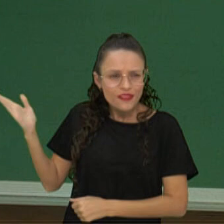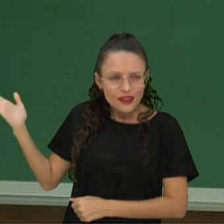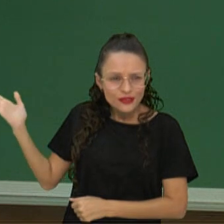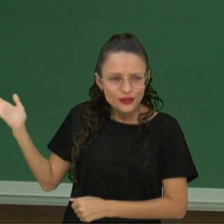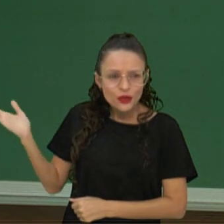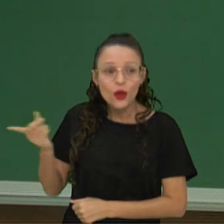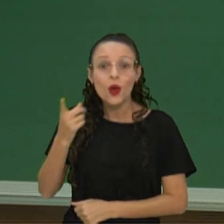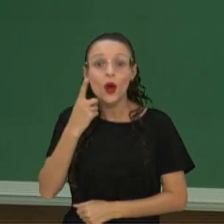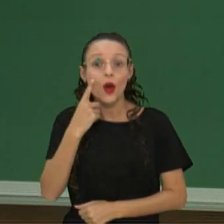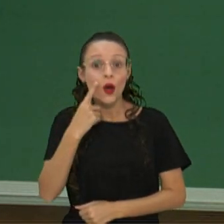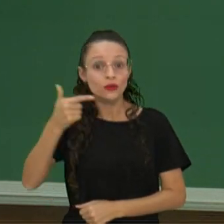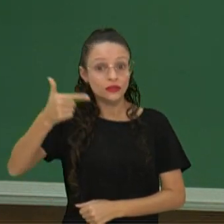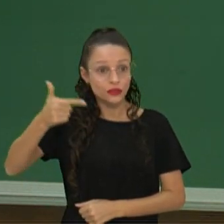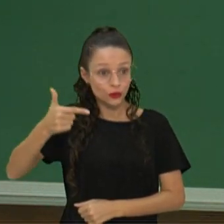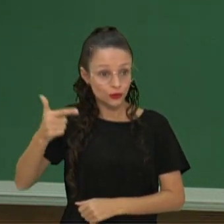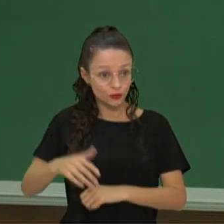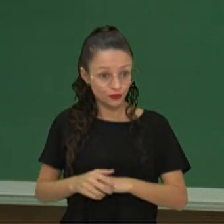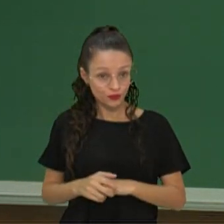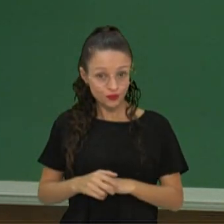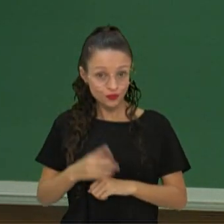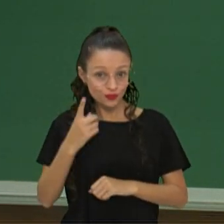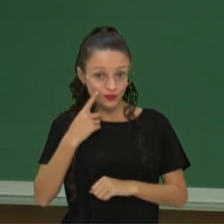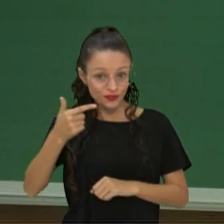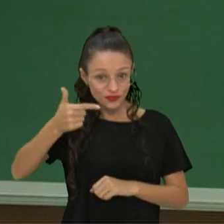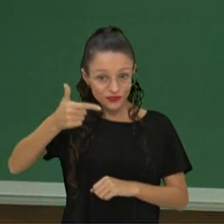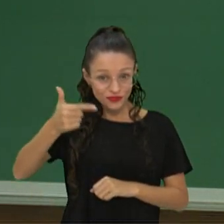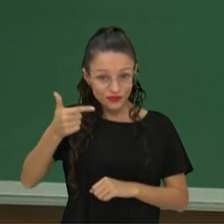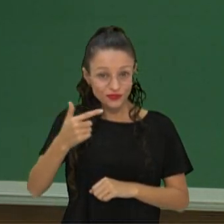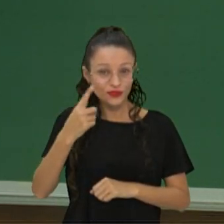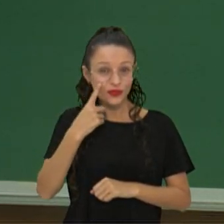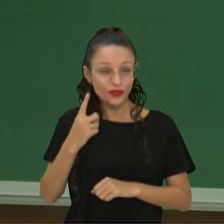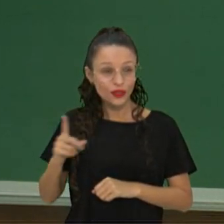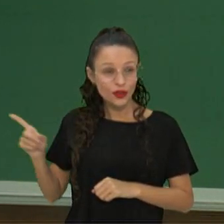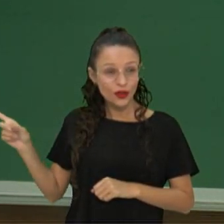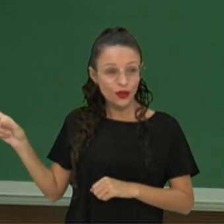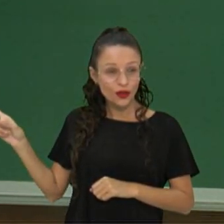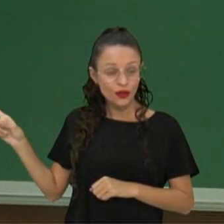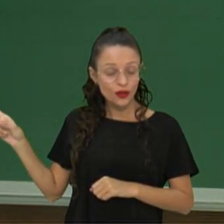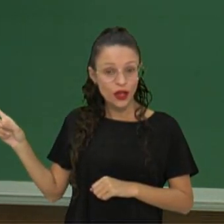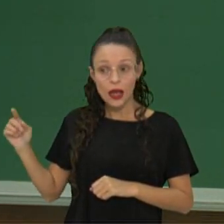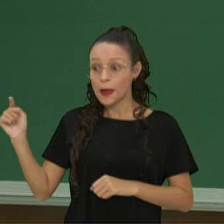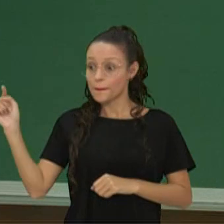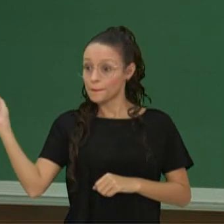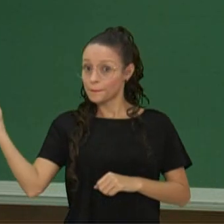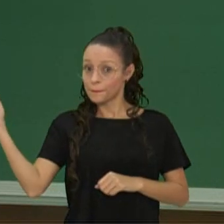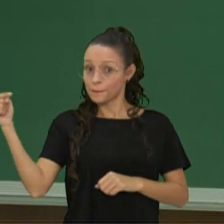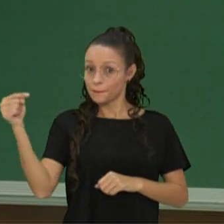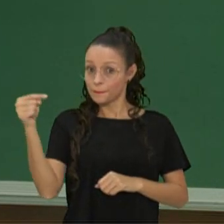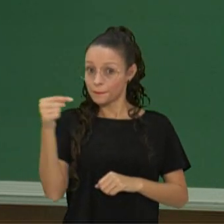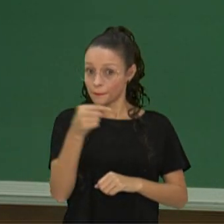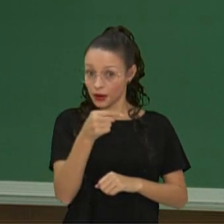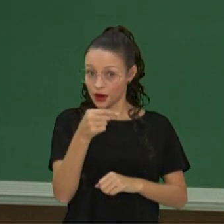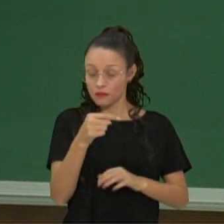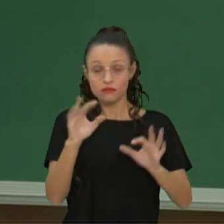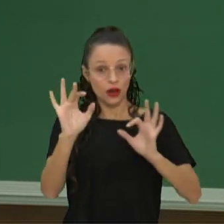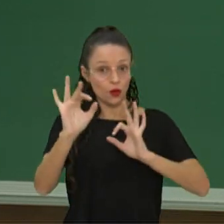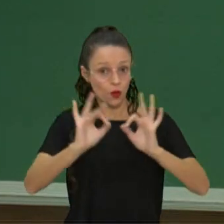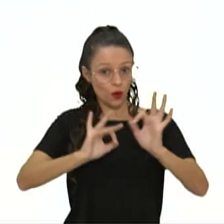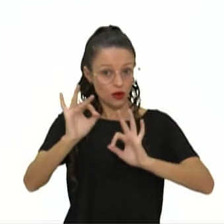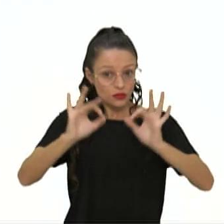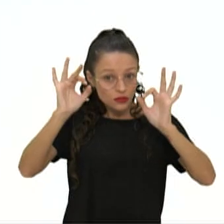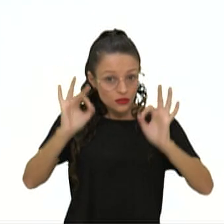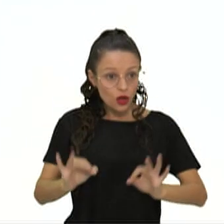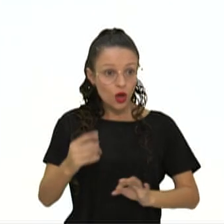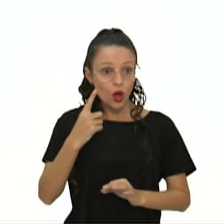nós vamos escrever o segundo. O segundo, eu vou olhar para ele da direita para a esquerda, para eu organizar bem